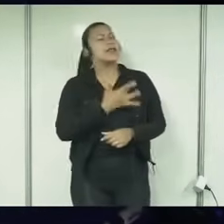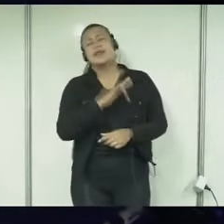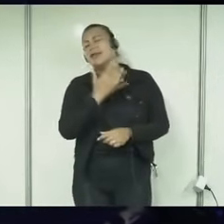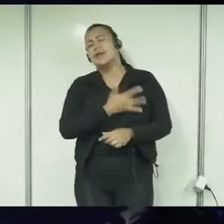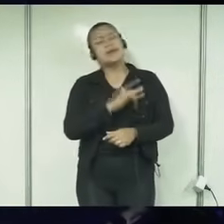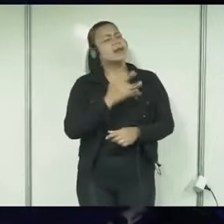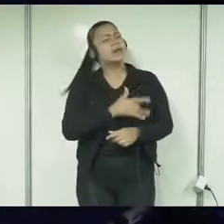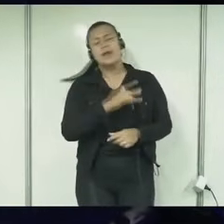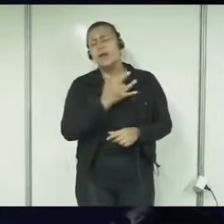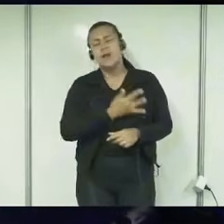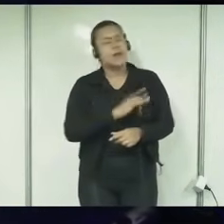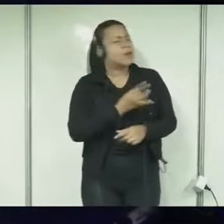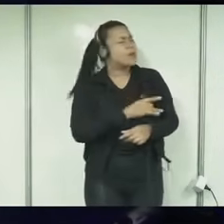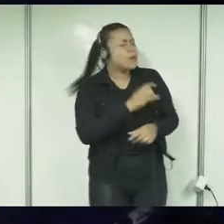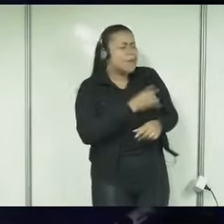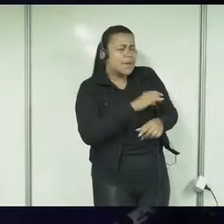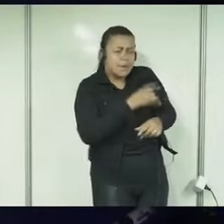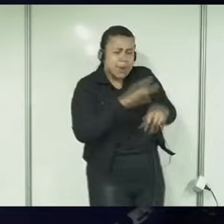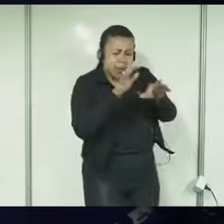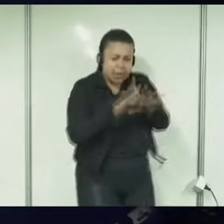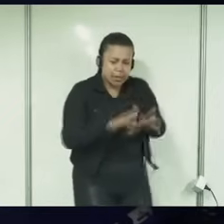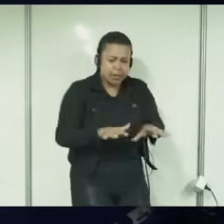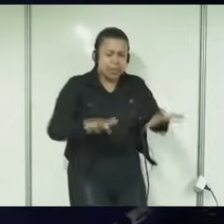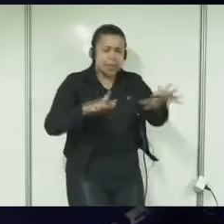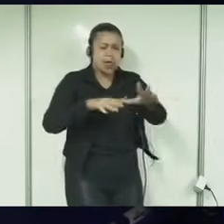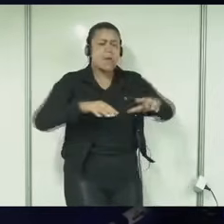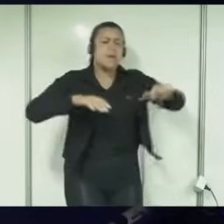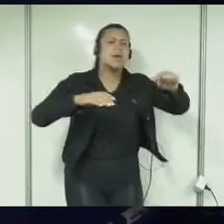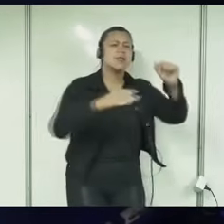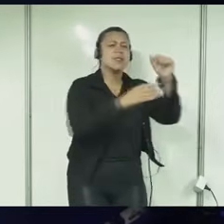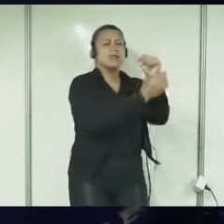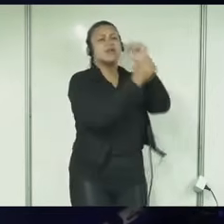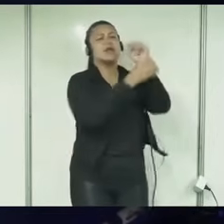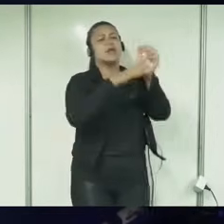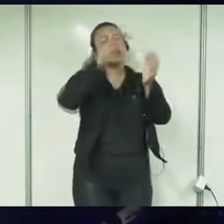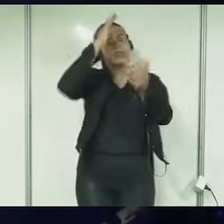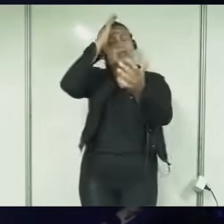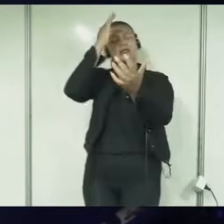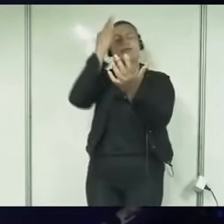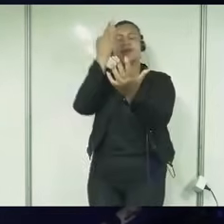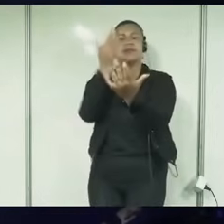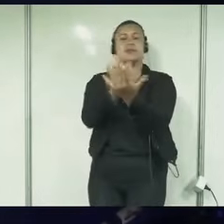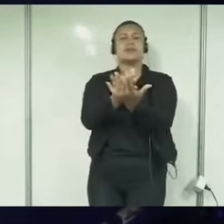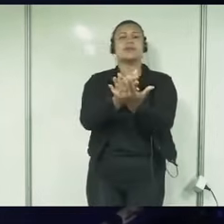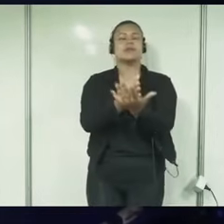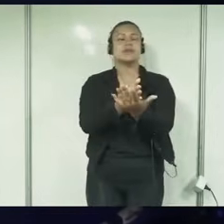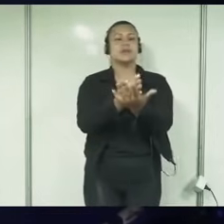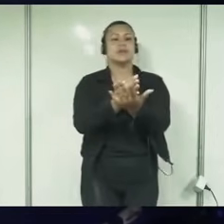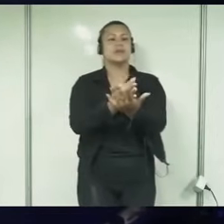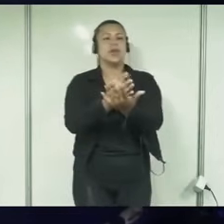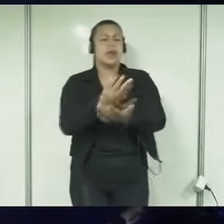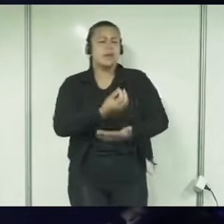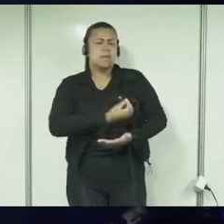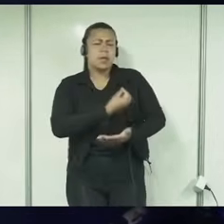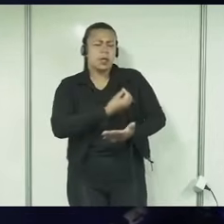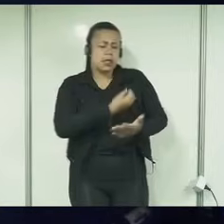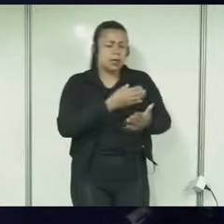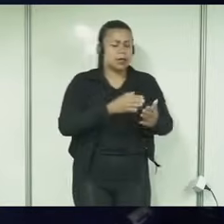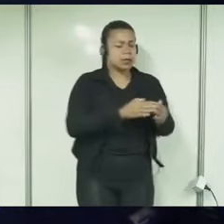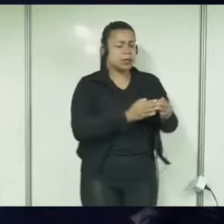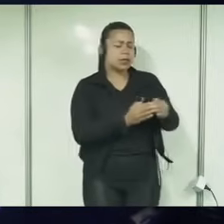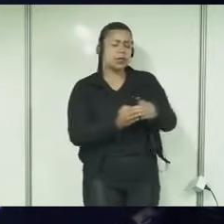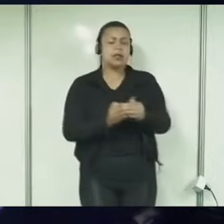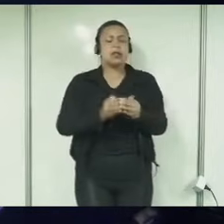obedeceu. Não temo mais o mar, pois firme está minha fé. No